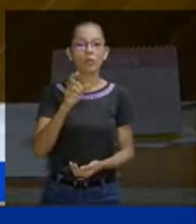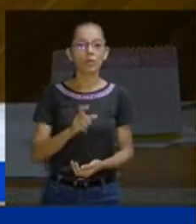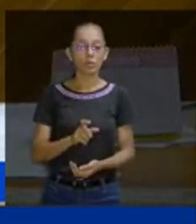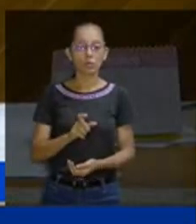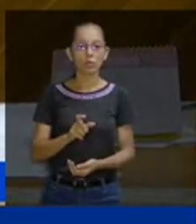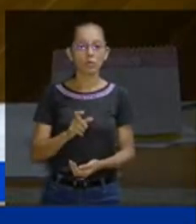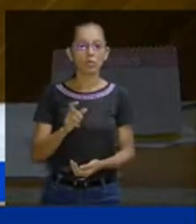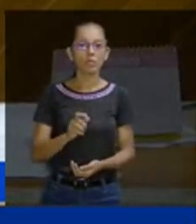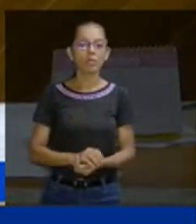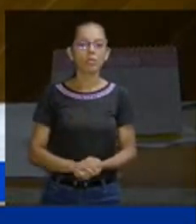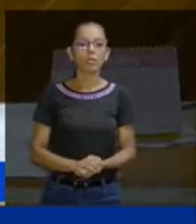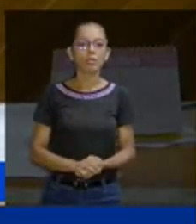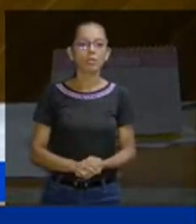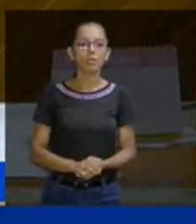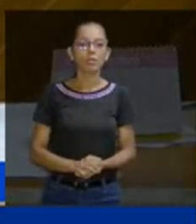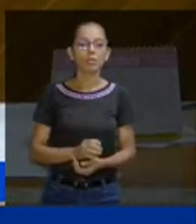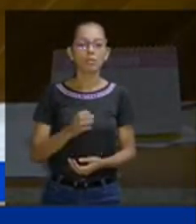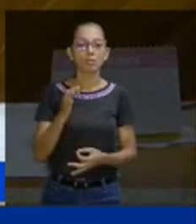a sessão,